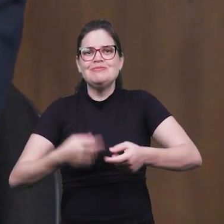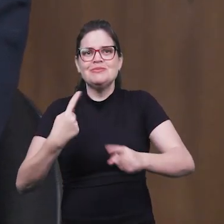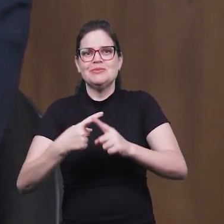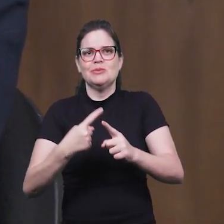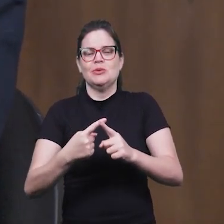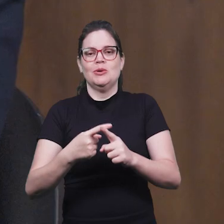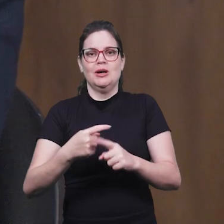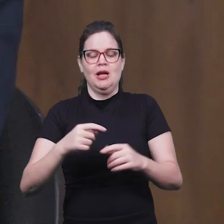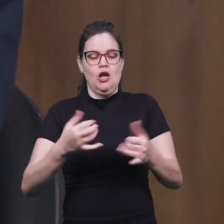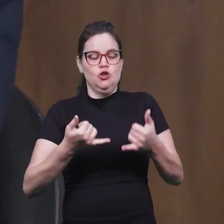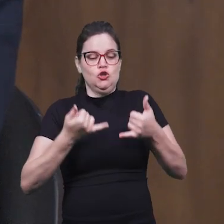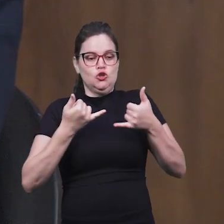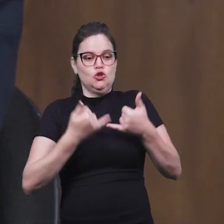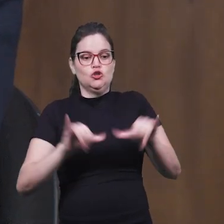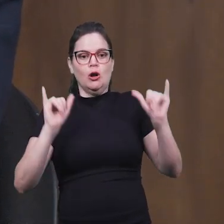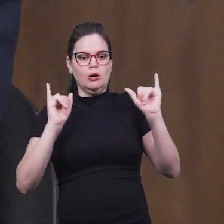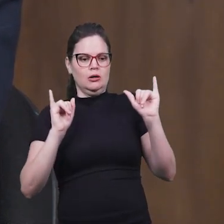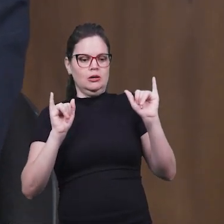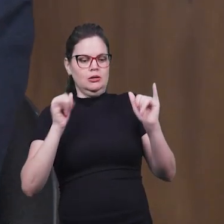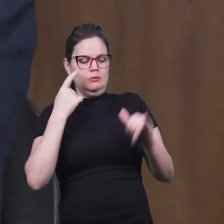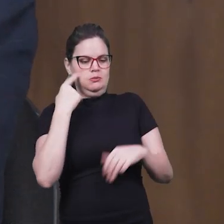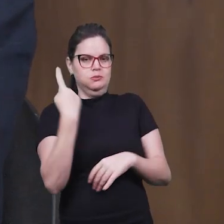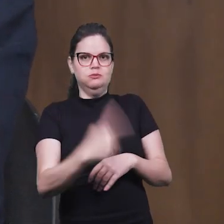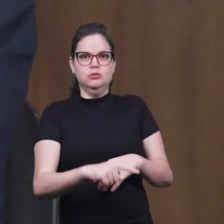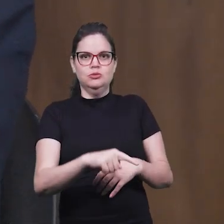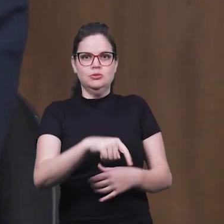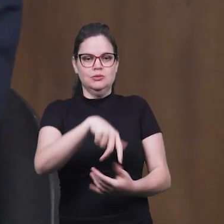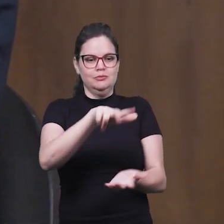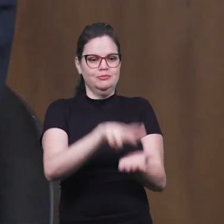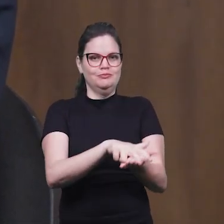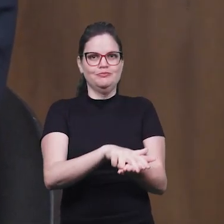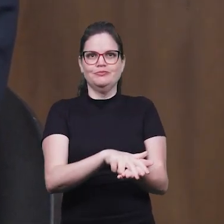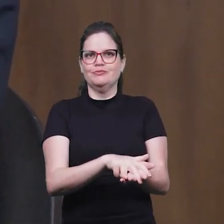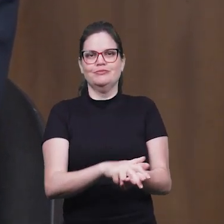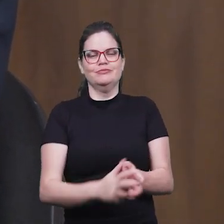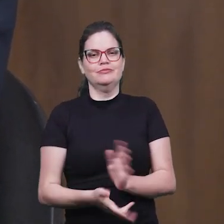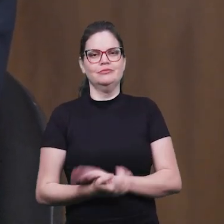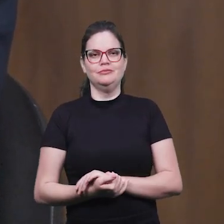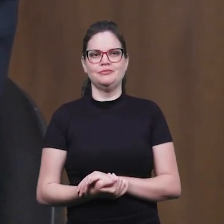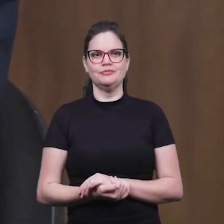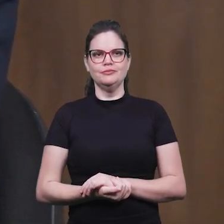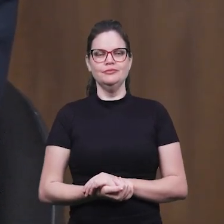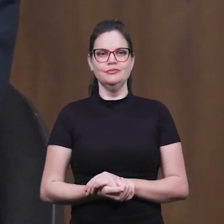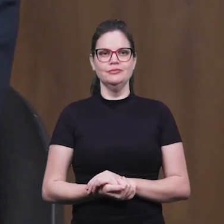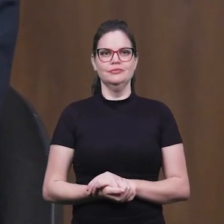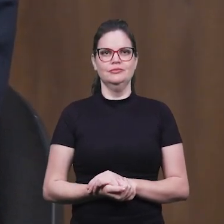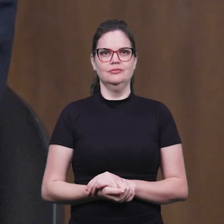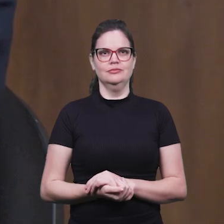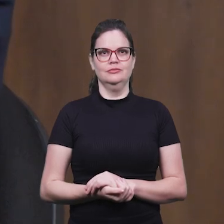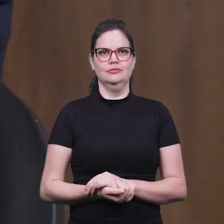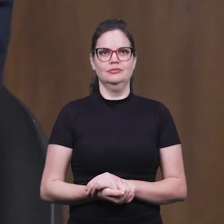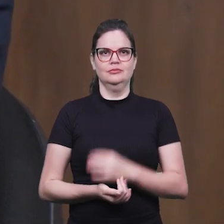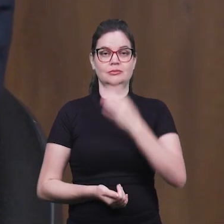da presença do cadáver é uma coisa impressionante e tal. Então,